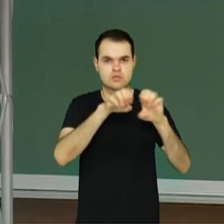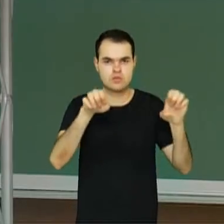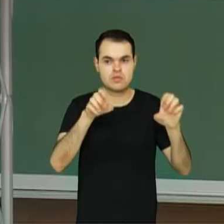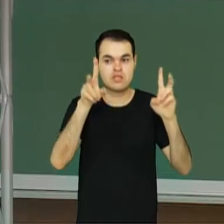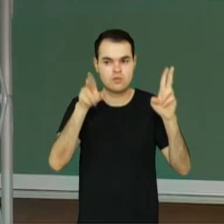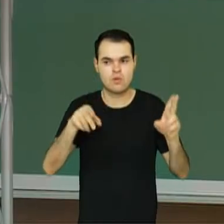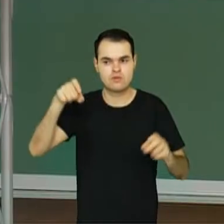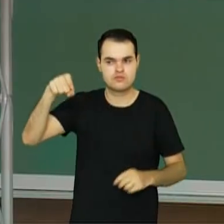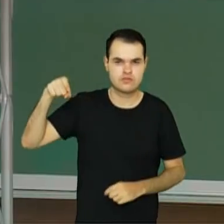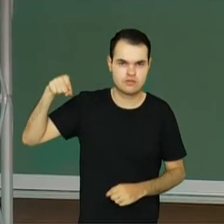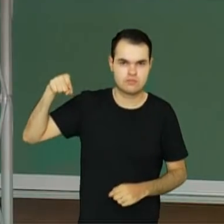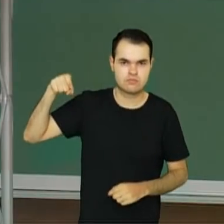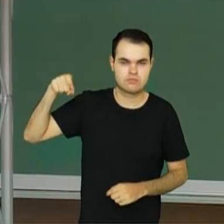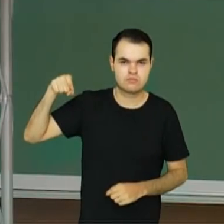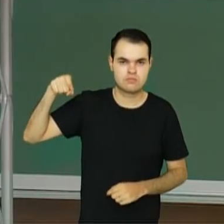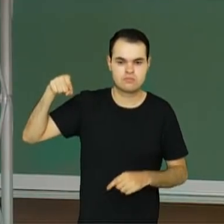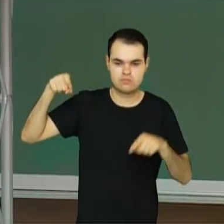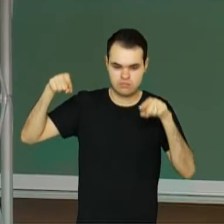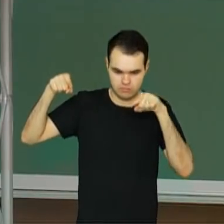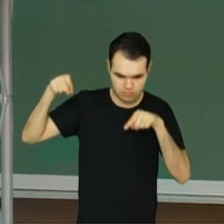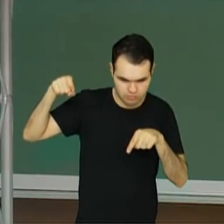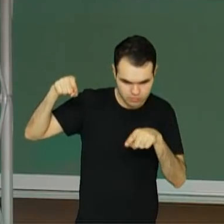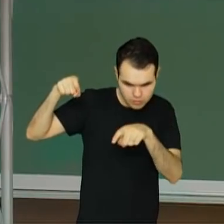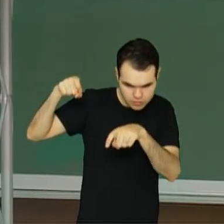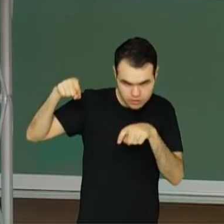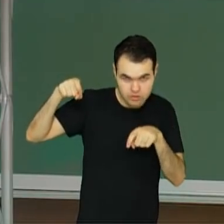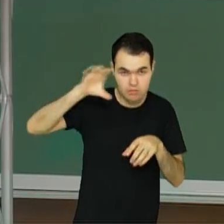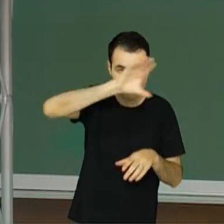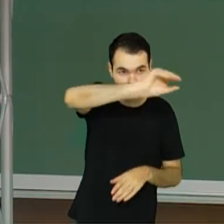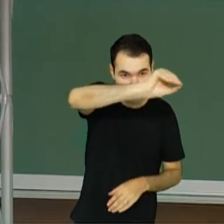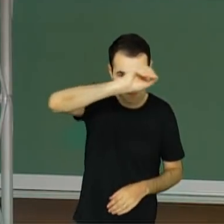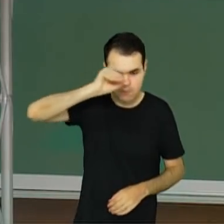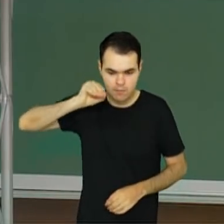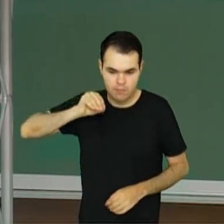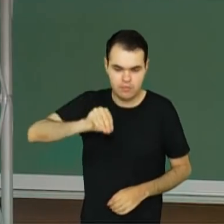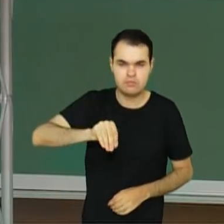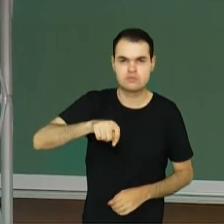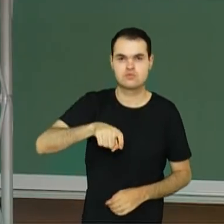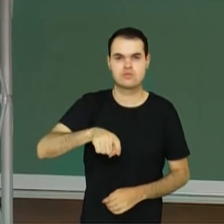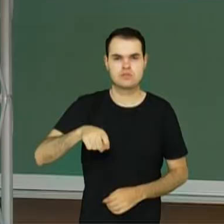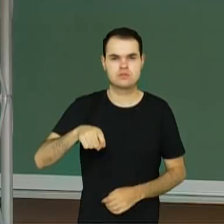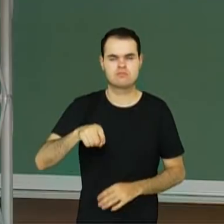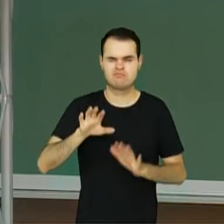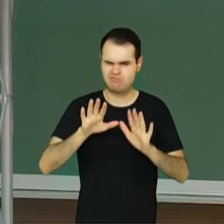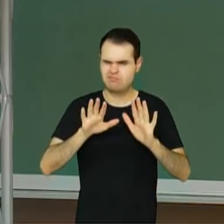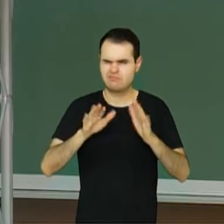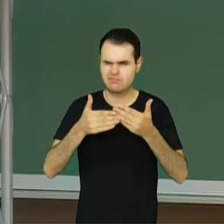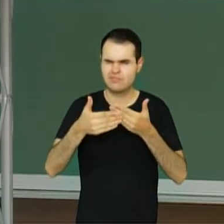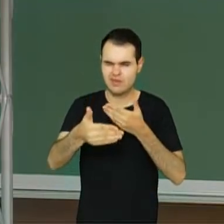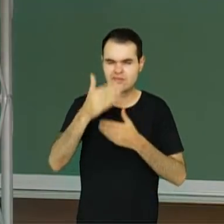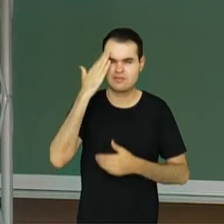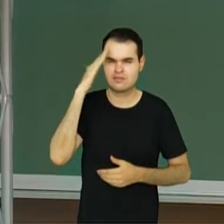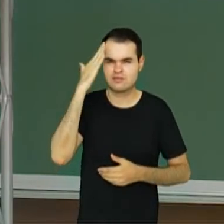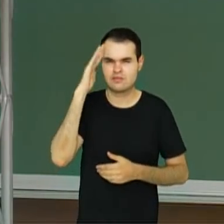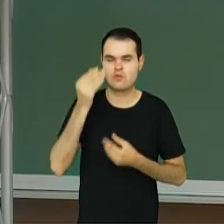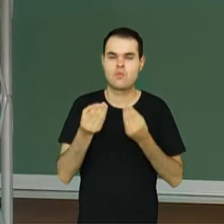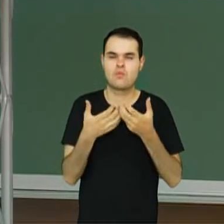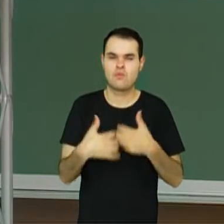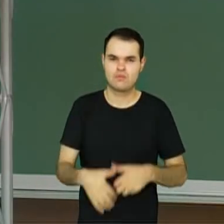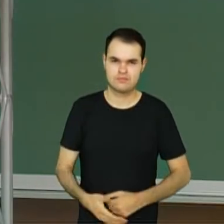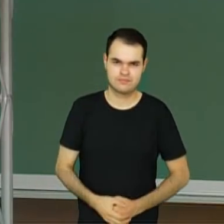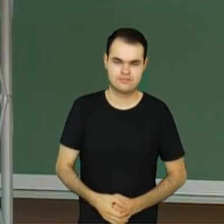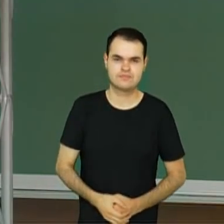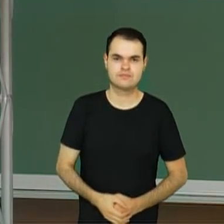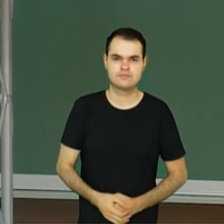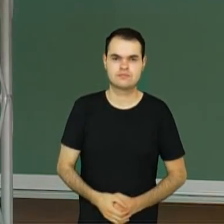x. Então, você vai na outra equação e substitui essa equação no lugar de x. Você já vai entender como é que a coisa funciona. E o